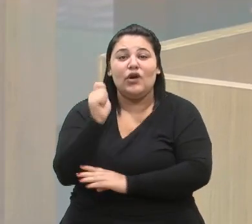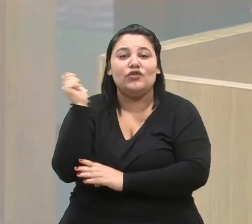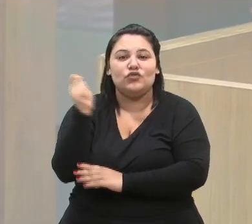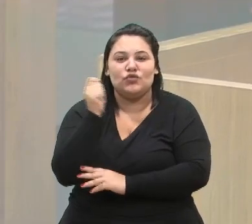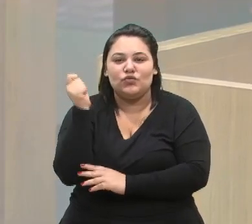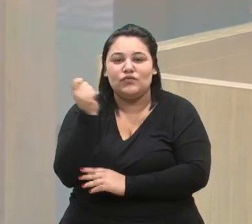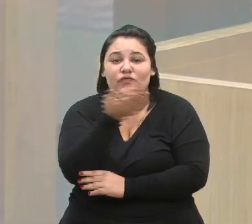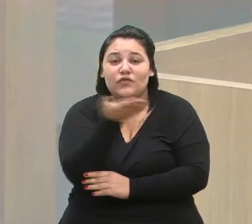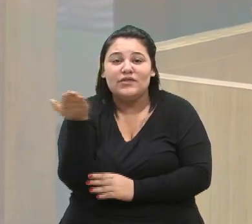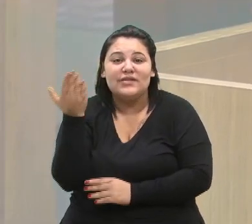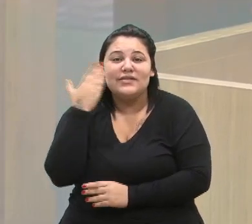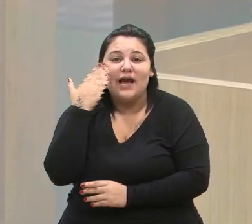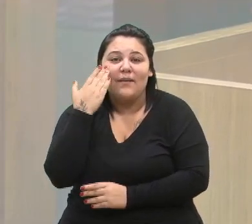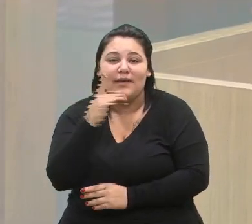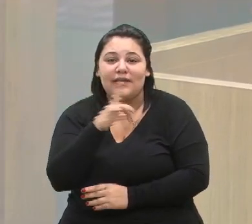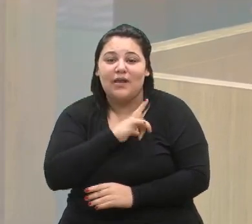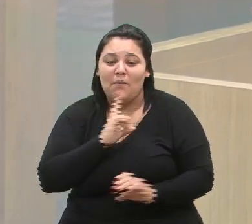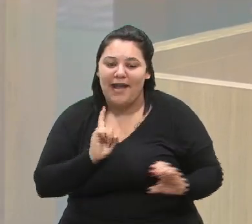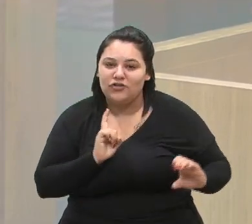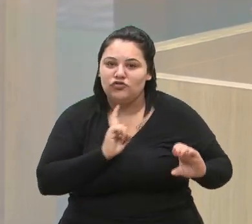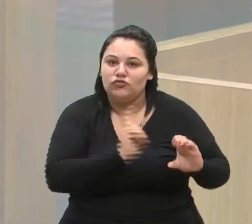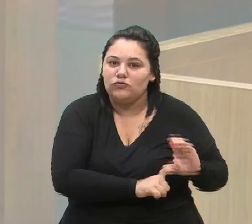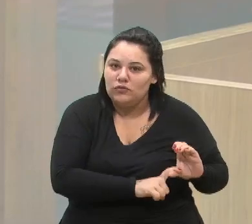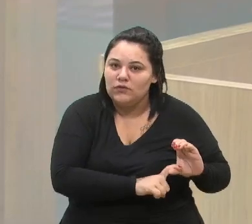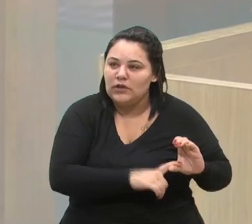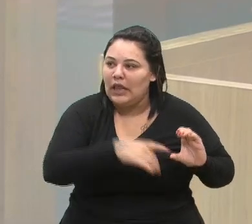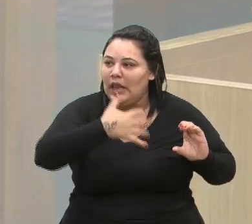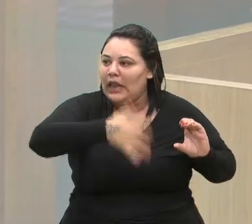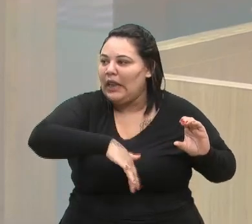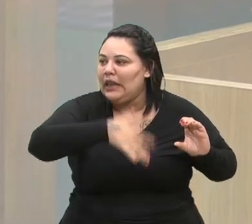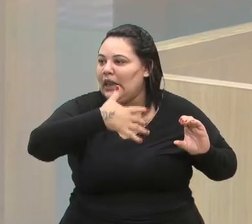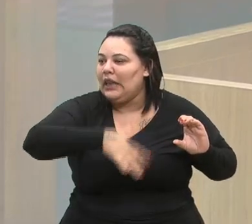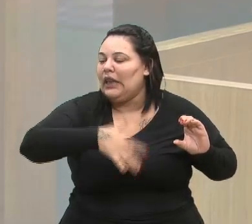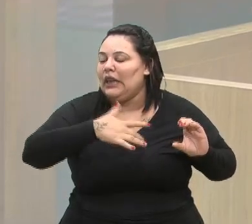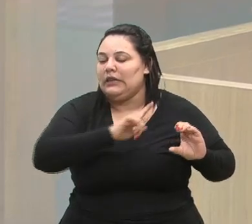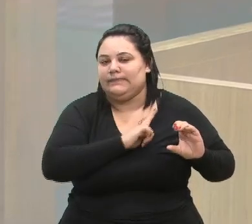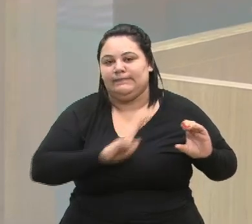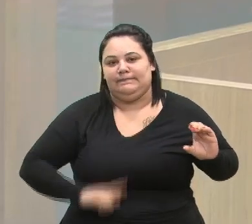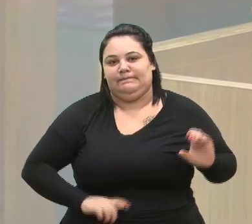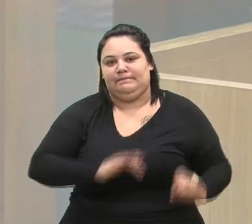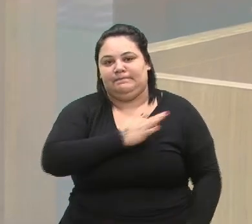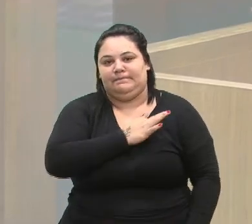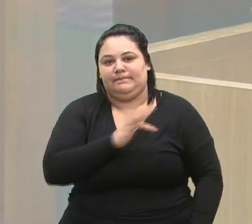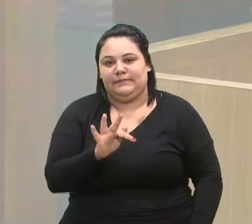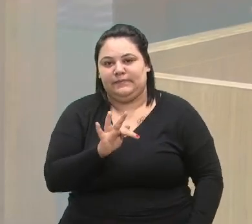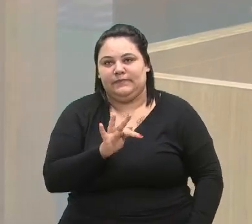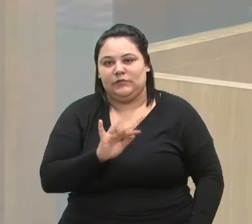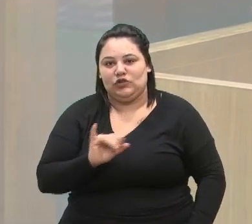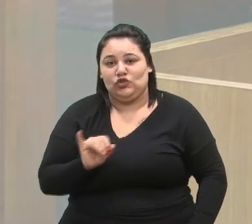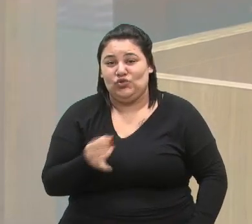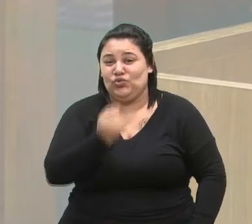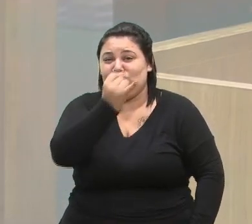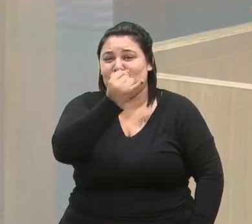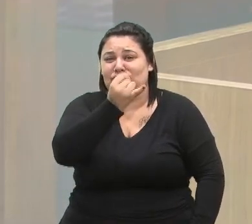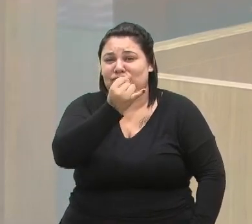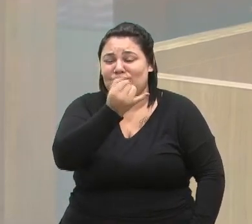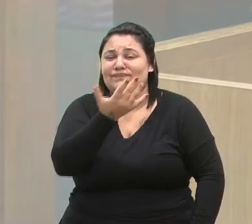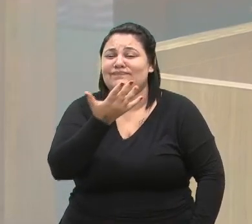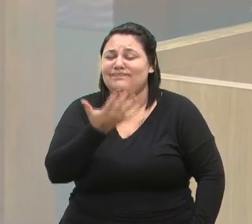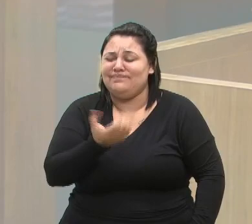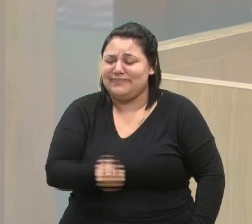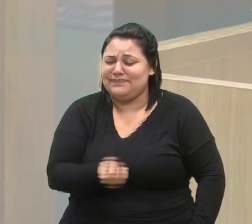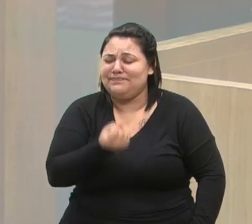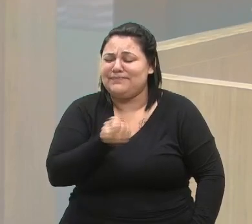mundo sabe que possui uma dívida enorme com o governo federal, a juros muito altos, mas